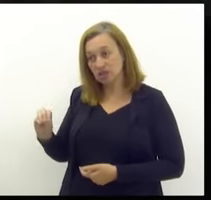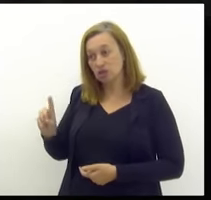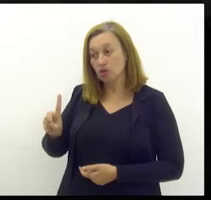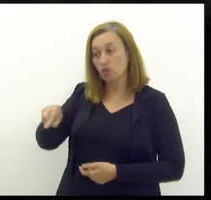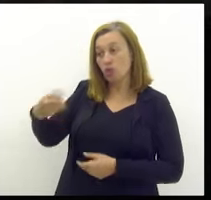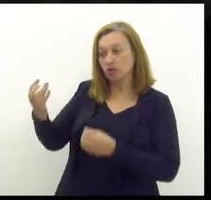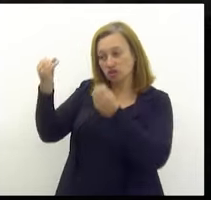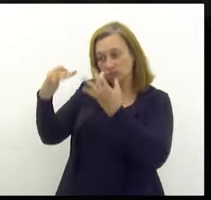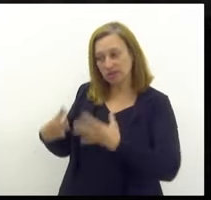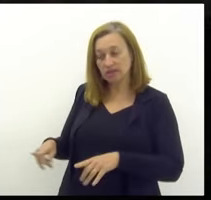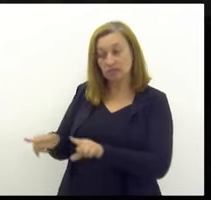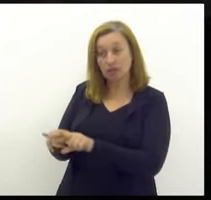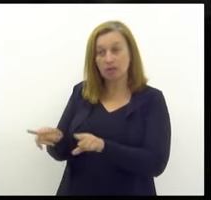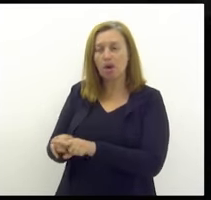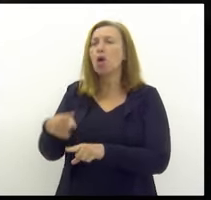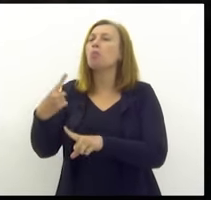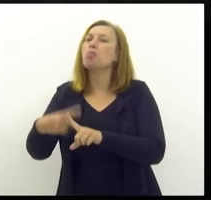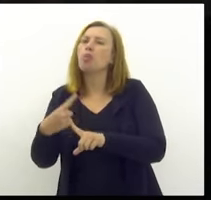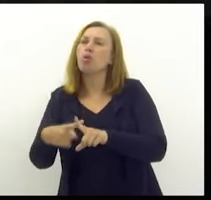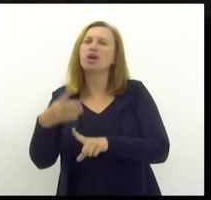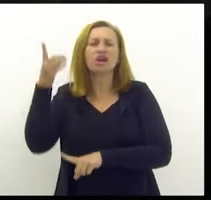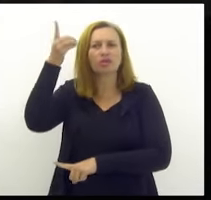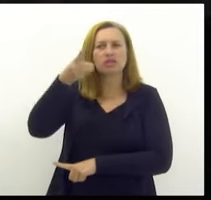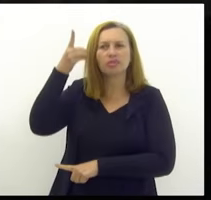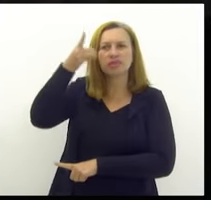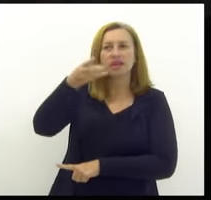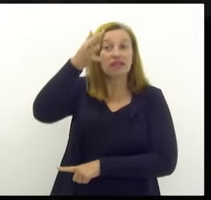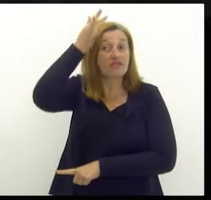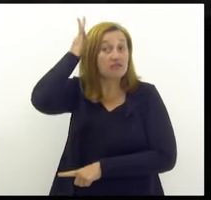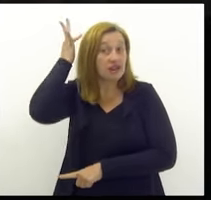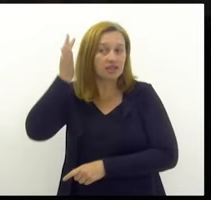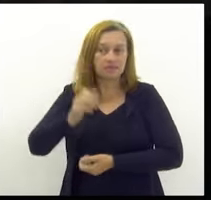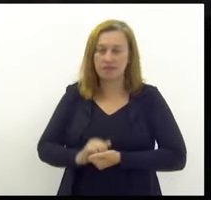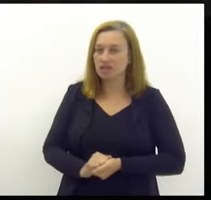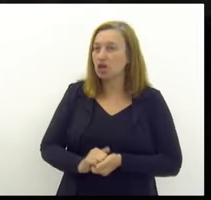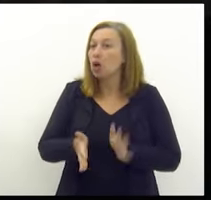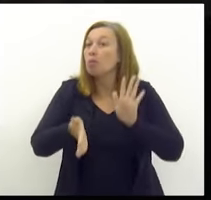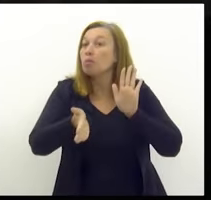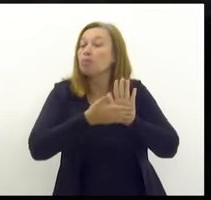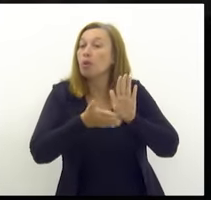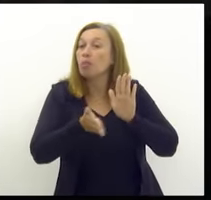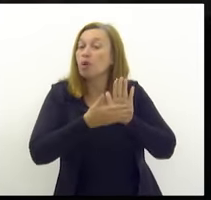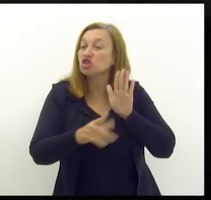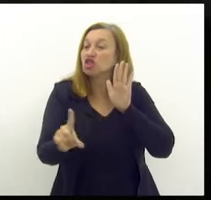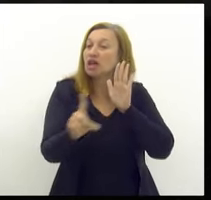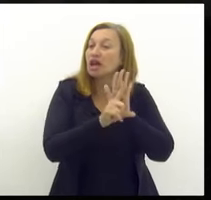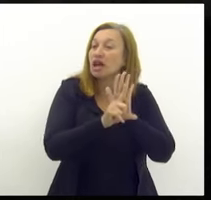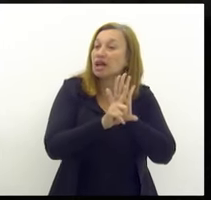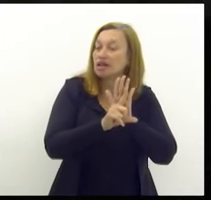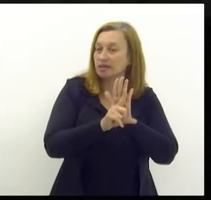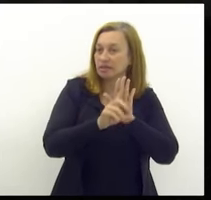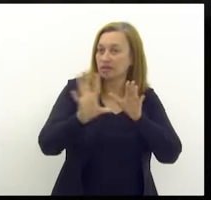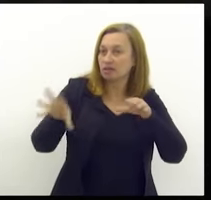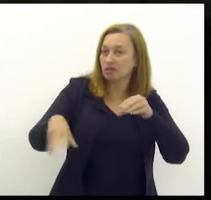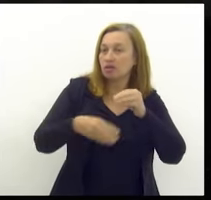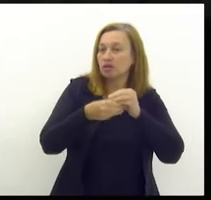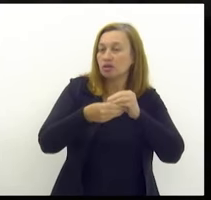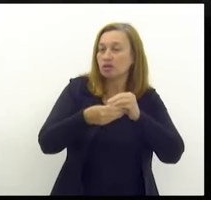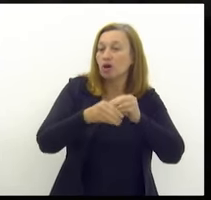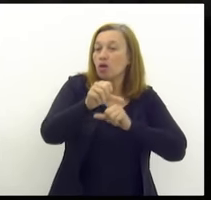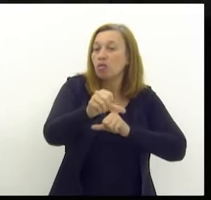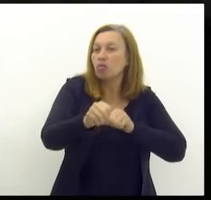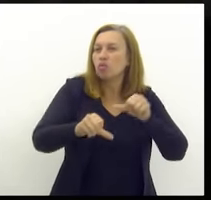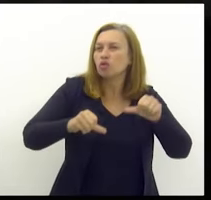explicação por o deputado Fred Pacheco propôs a lei complementar mudando o fundo